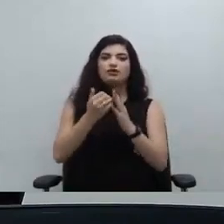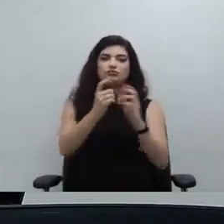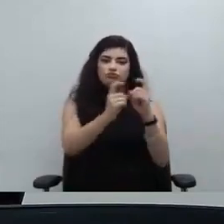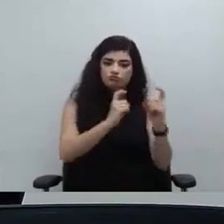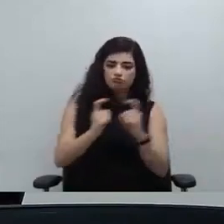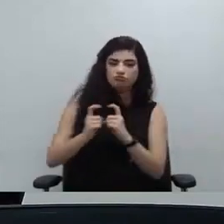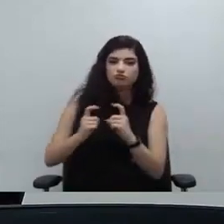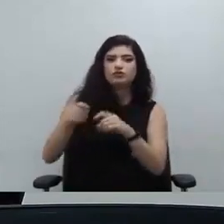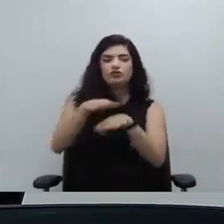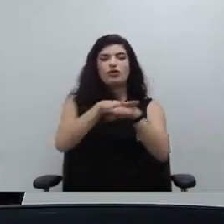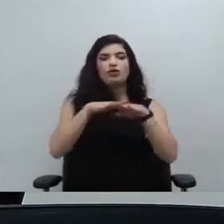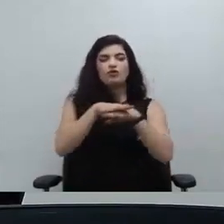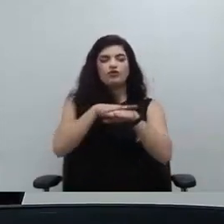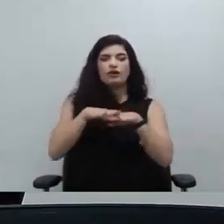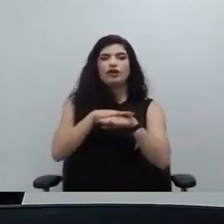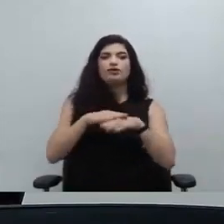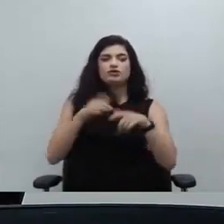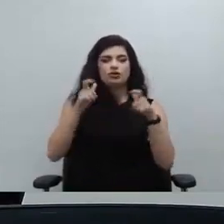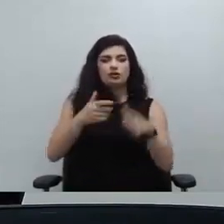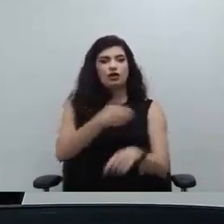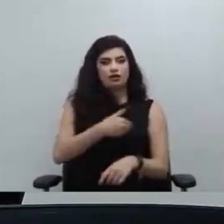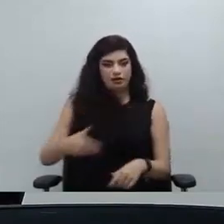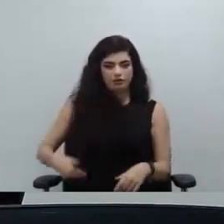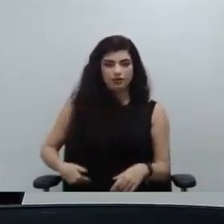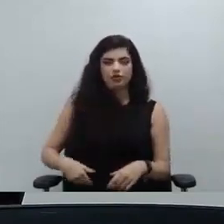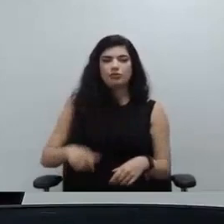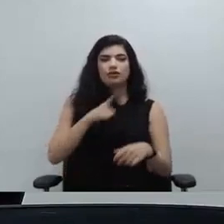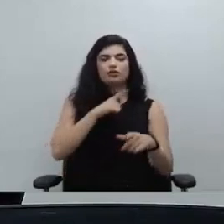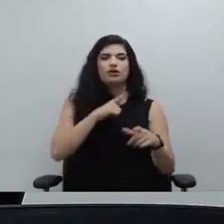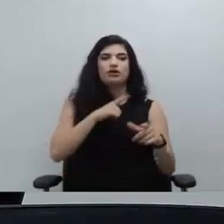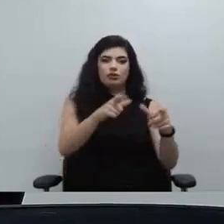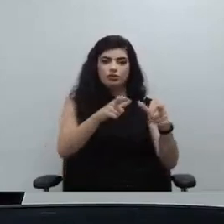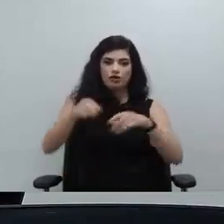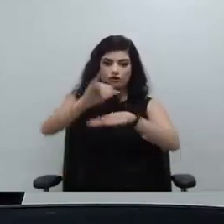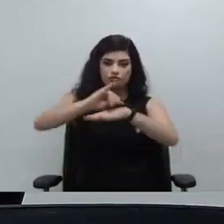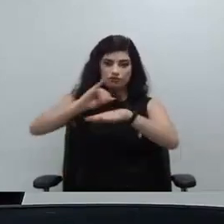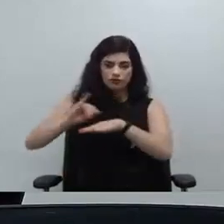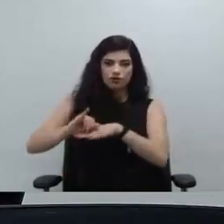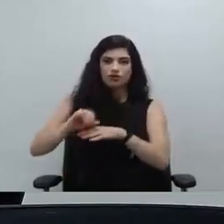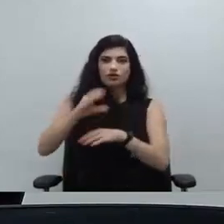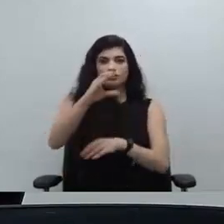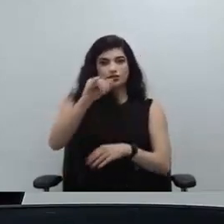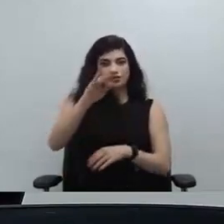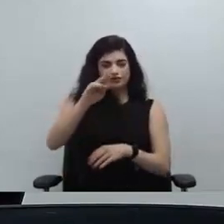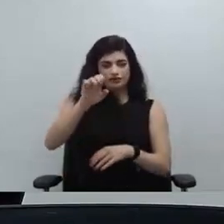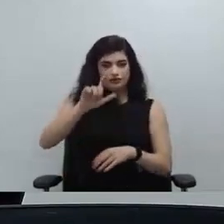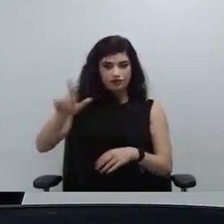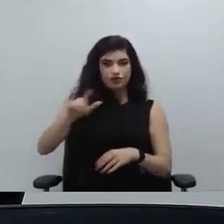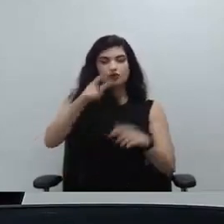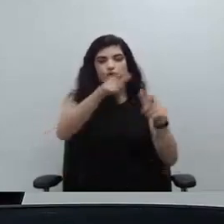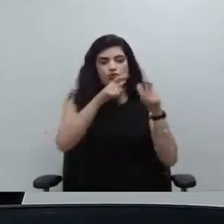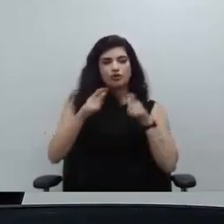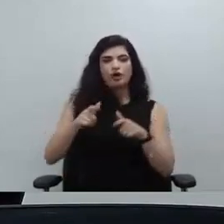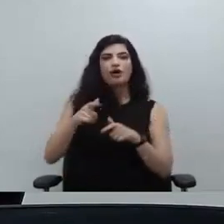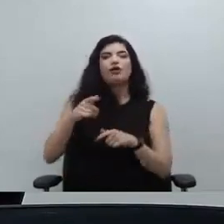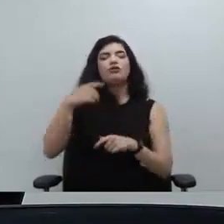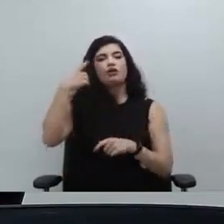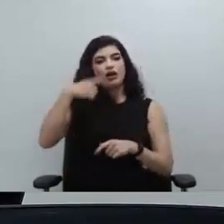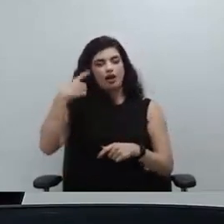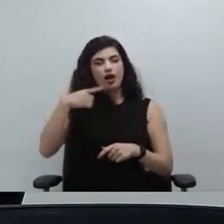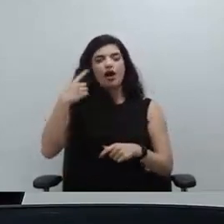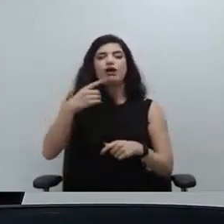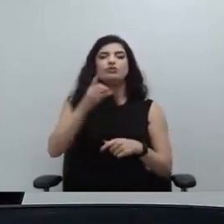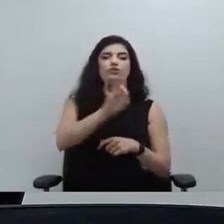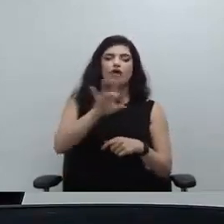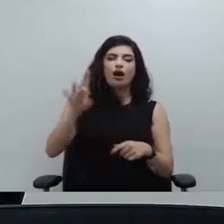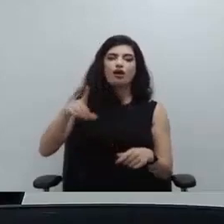conversas ou audiências públicas periódicas entre unidades da Defensoria, sociedade civil local e com os delegados e delegadas que possam